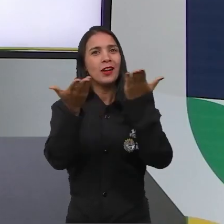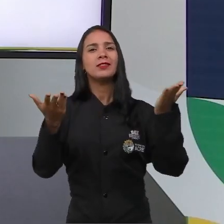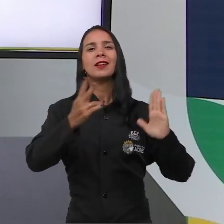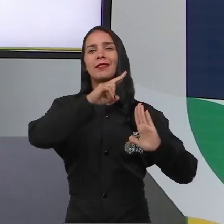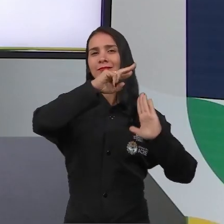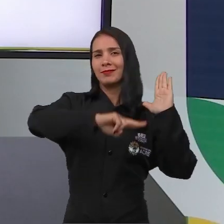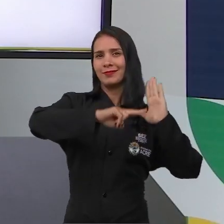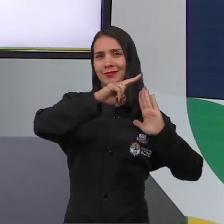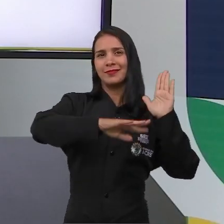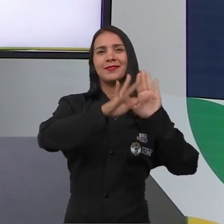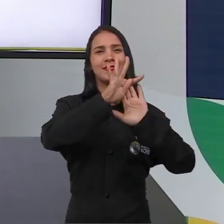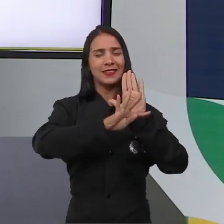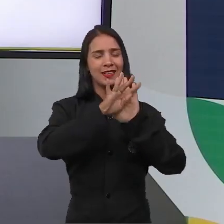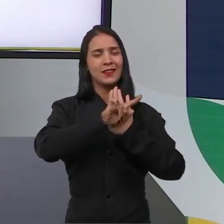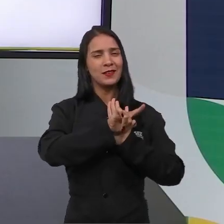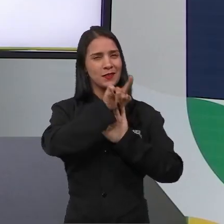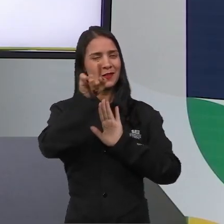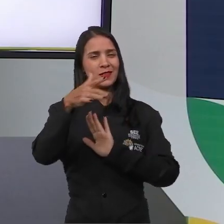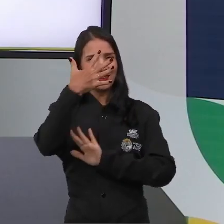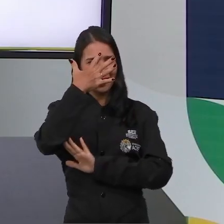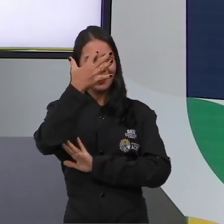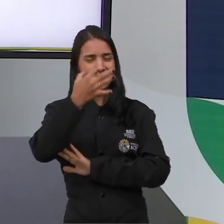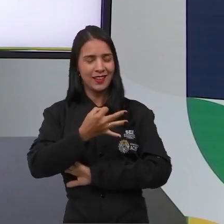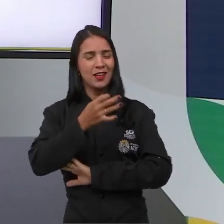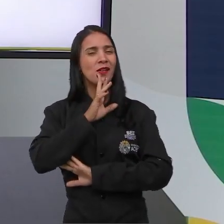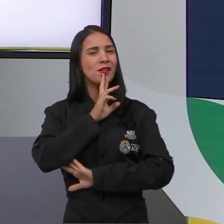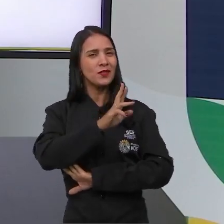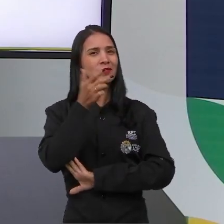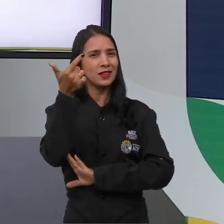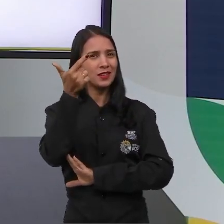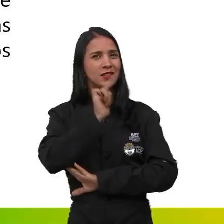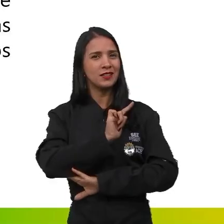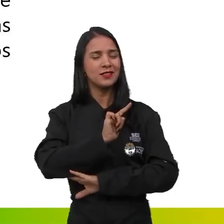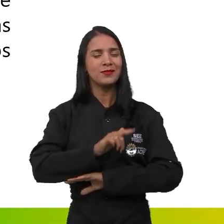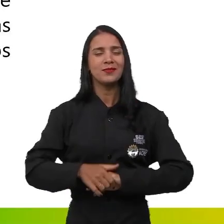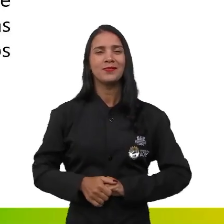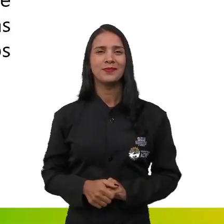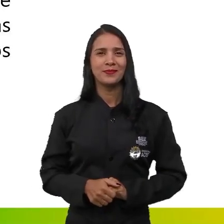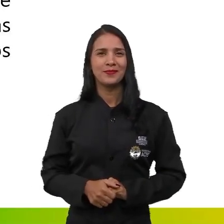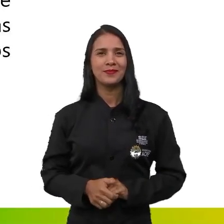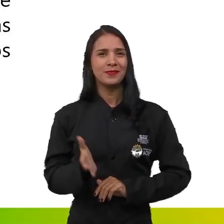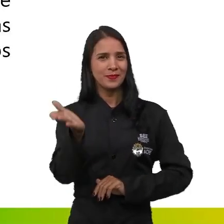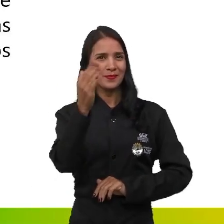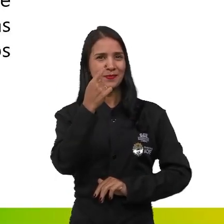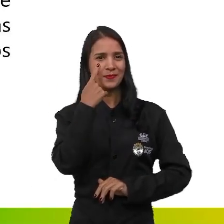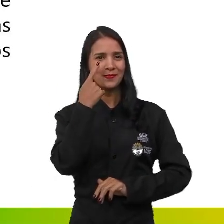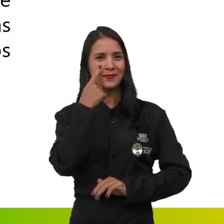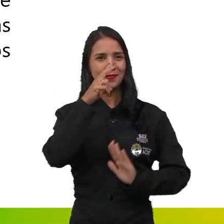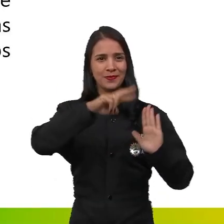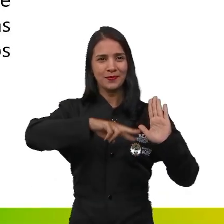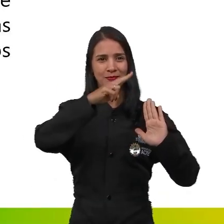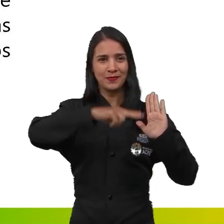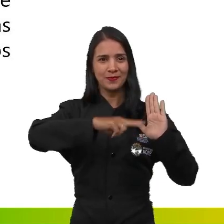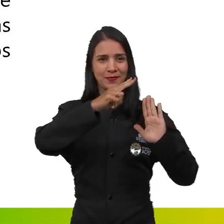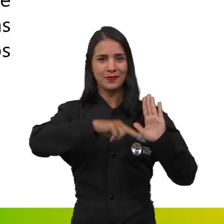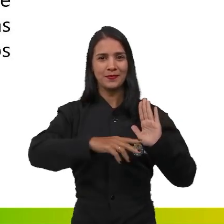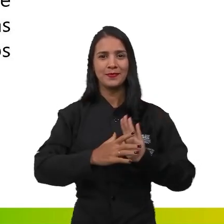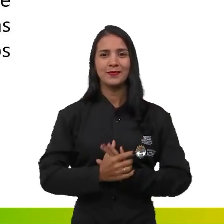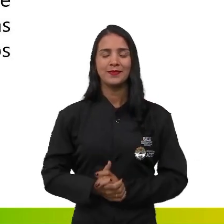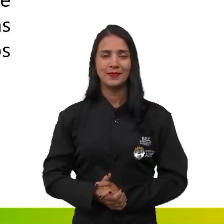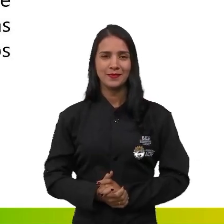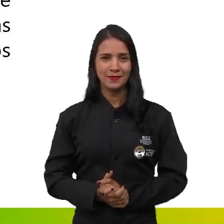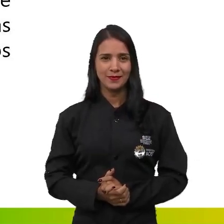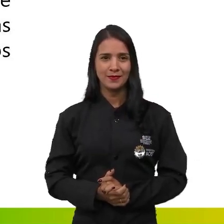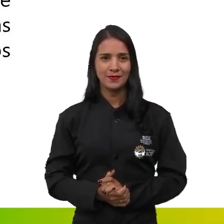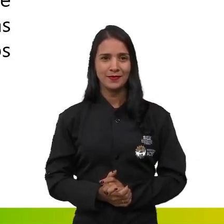de texto que vocês vão, com certeza, resolver com maestria. Tá? Acompanha aí comigo na tela, tá? Então, é